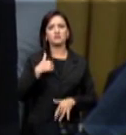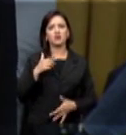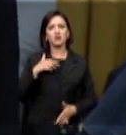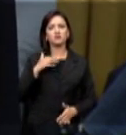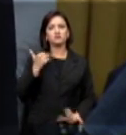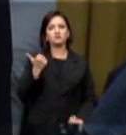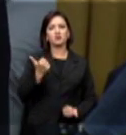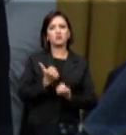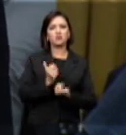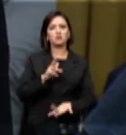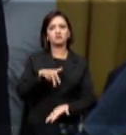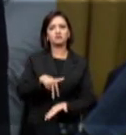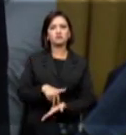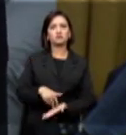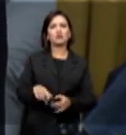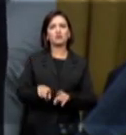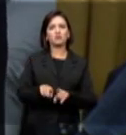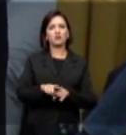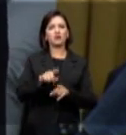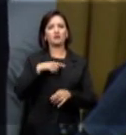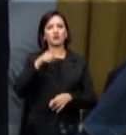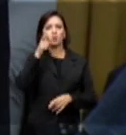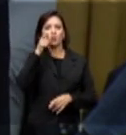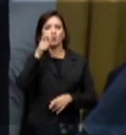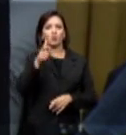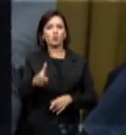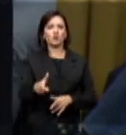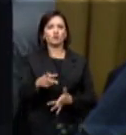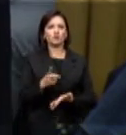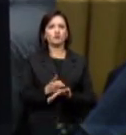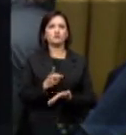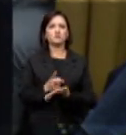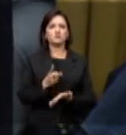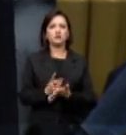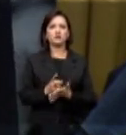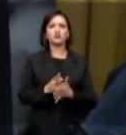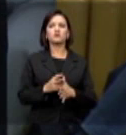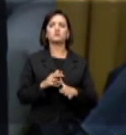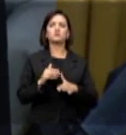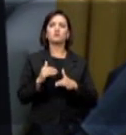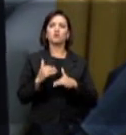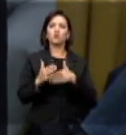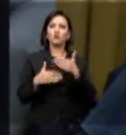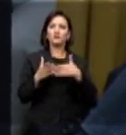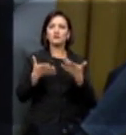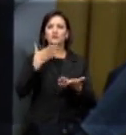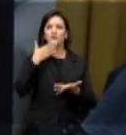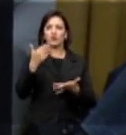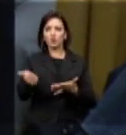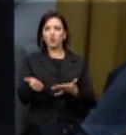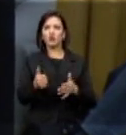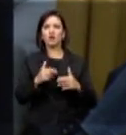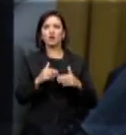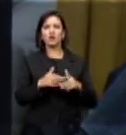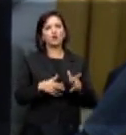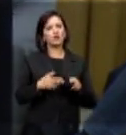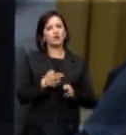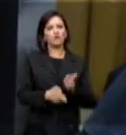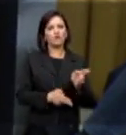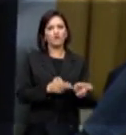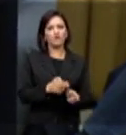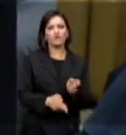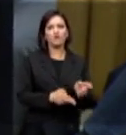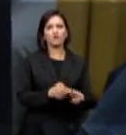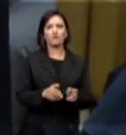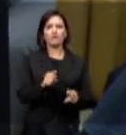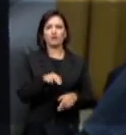ente federativo diretamente interessado no avanço do setor ferroviário nacional, é a constatação